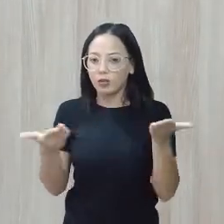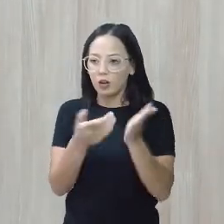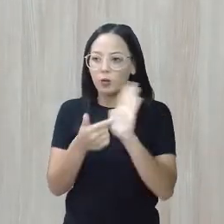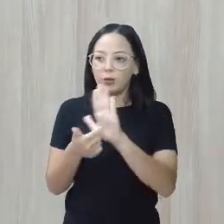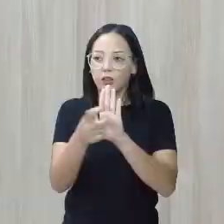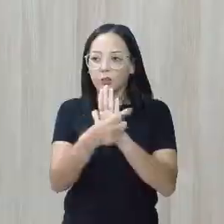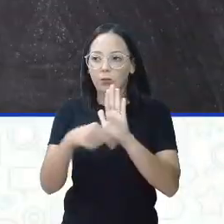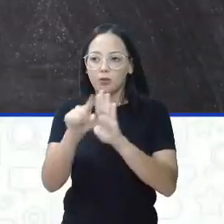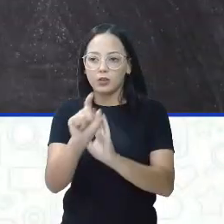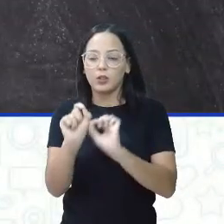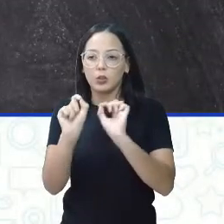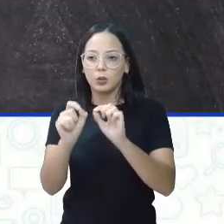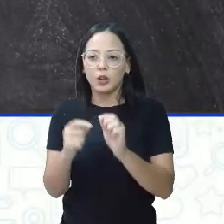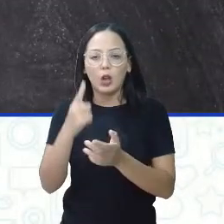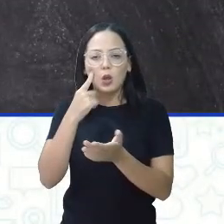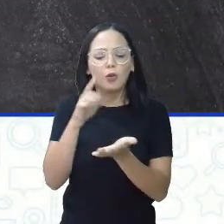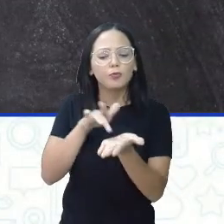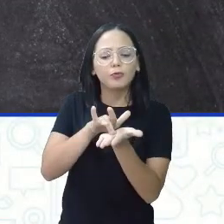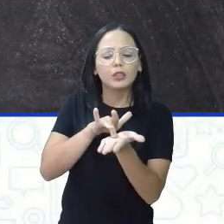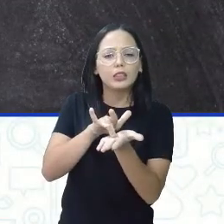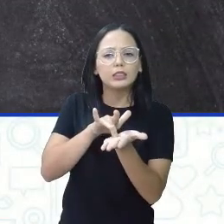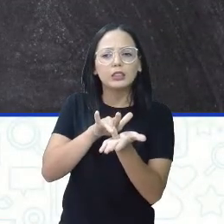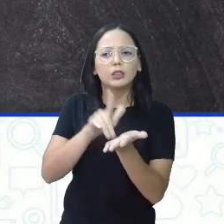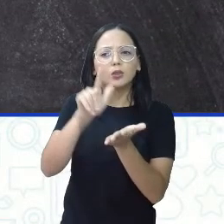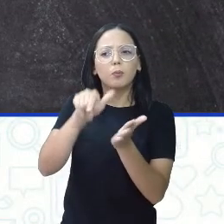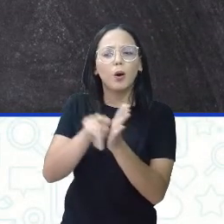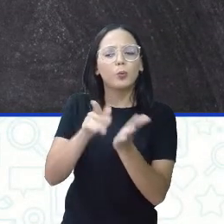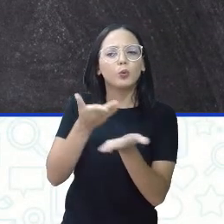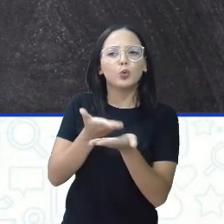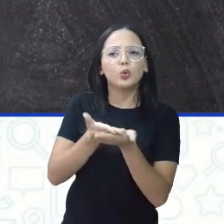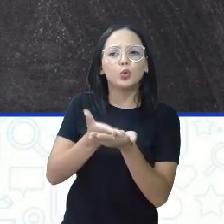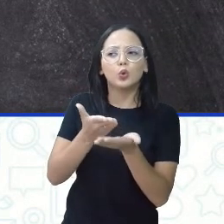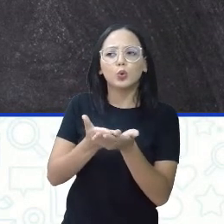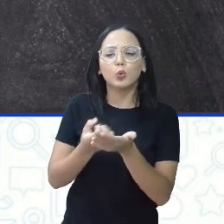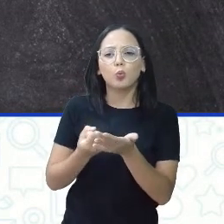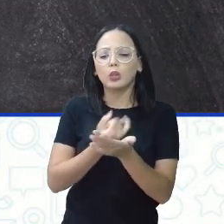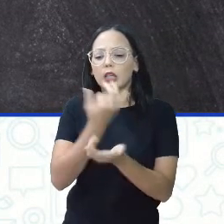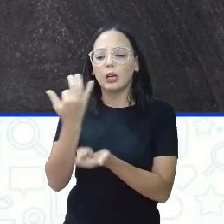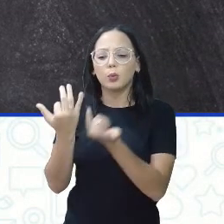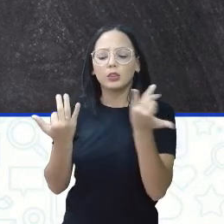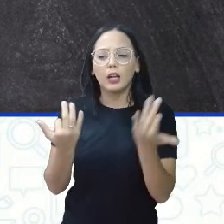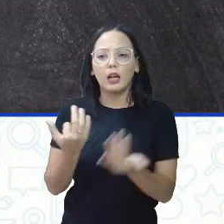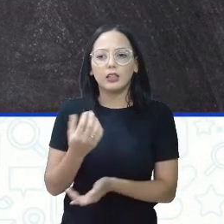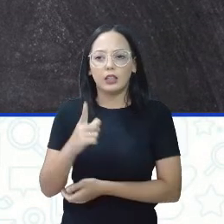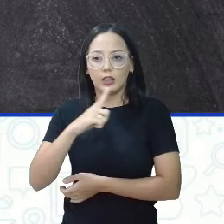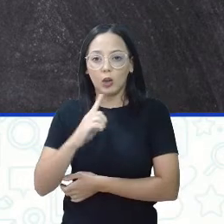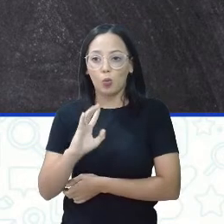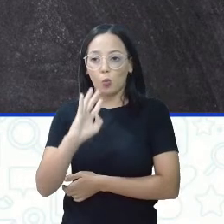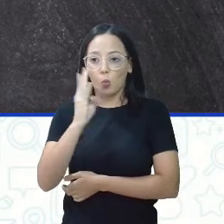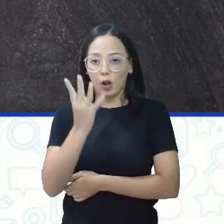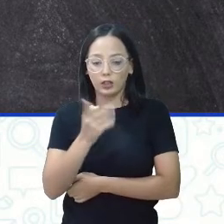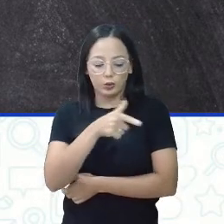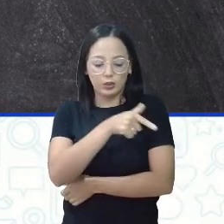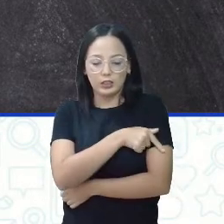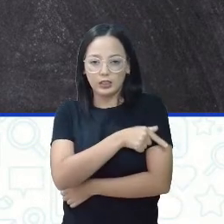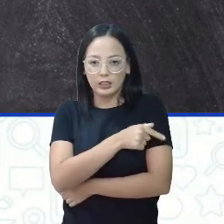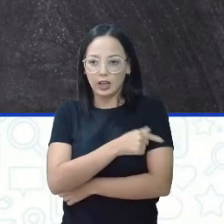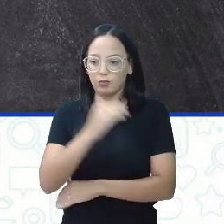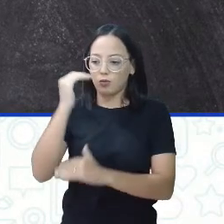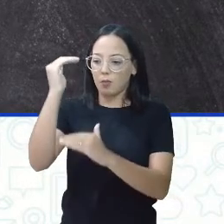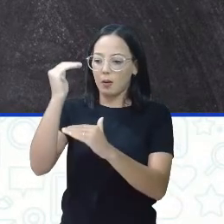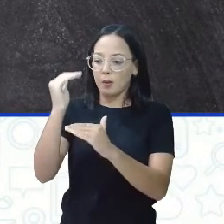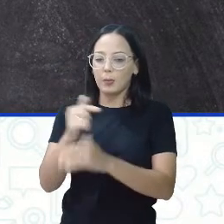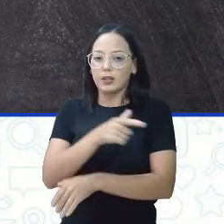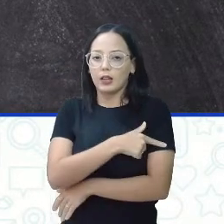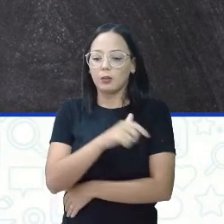para vocês um cenário fictício de um estudo de uma quantidade de séries aí. Eu tenho uns 4 sétimos anos, né? 7º